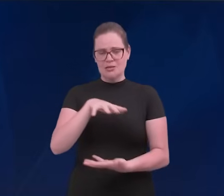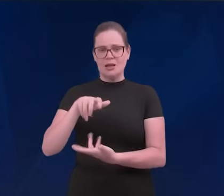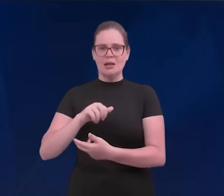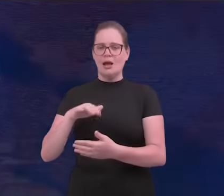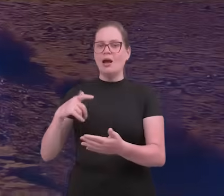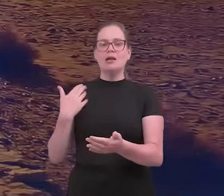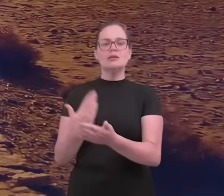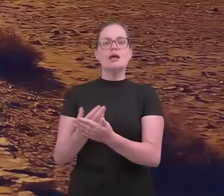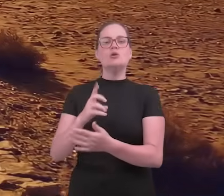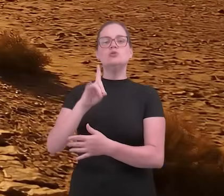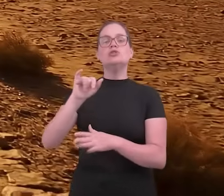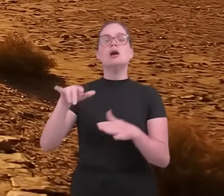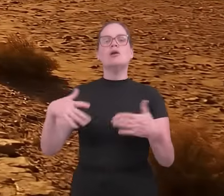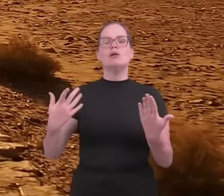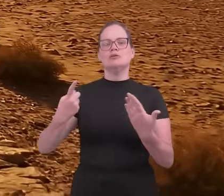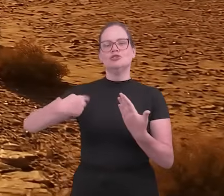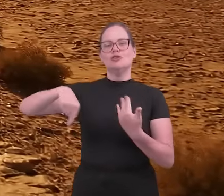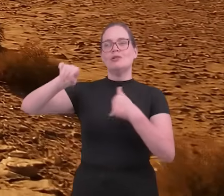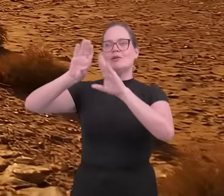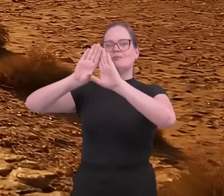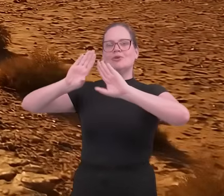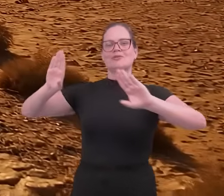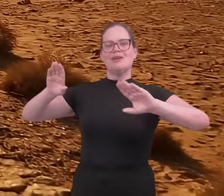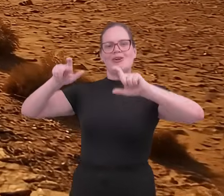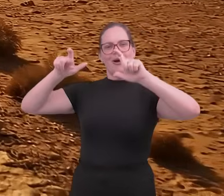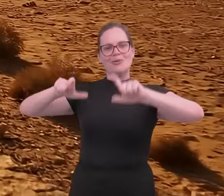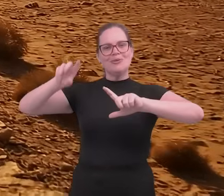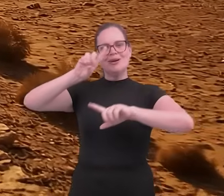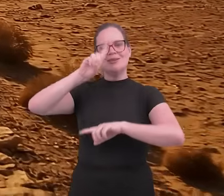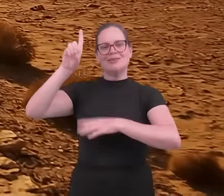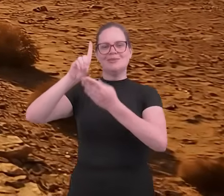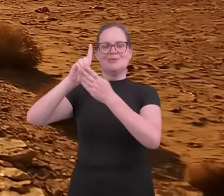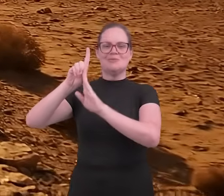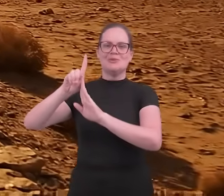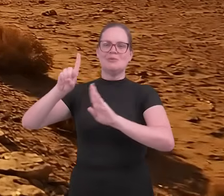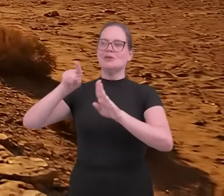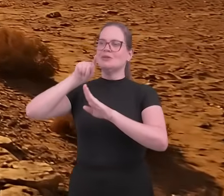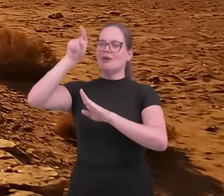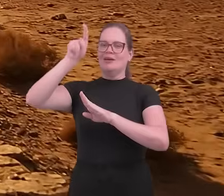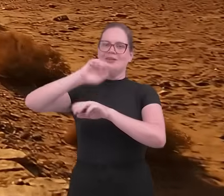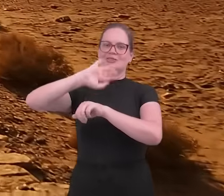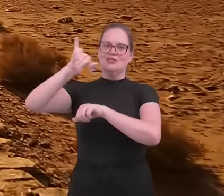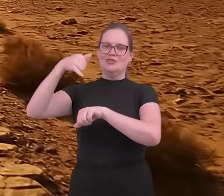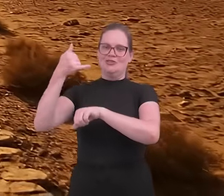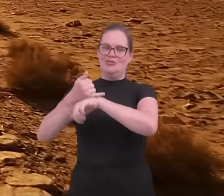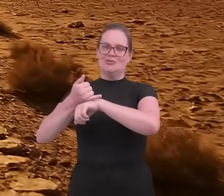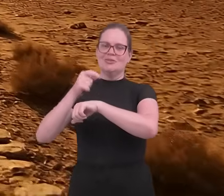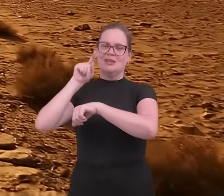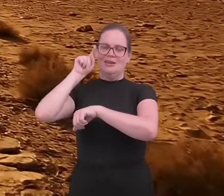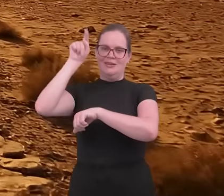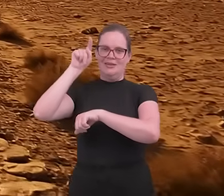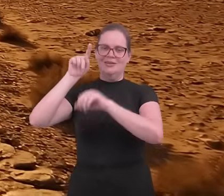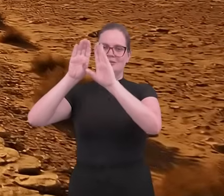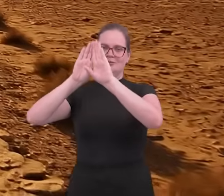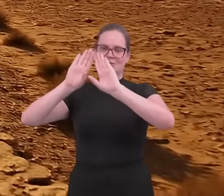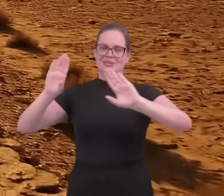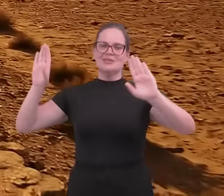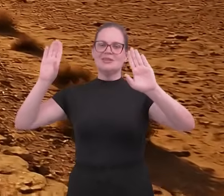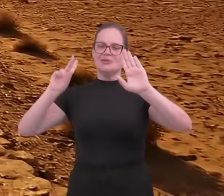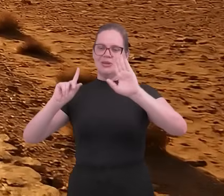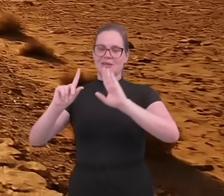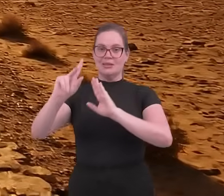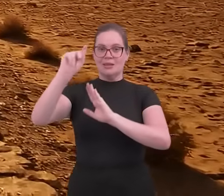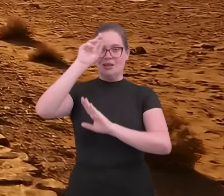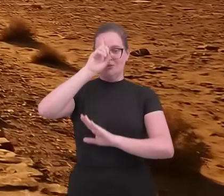até o dia em que tomarmos posse da Canaã celestial, que é o lugar para